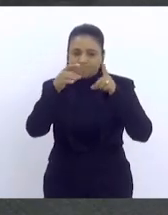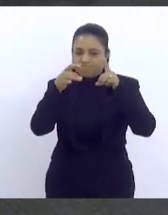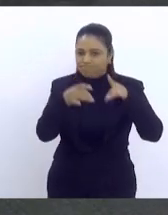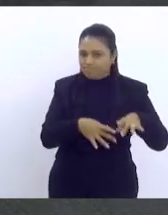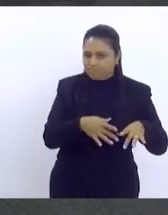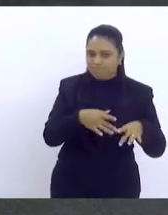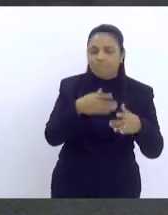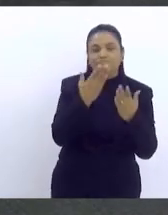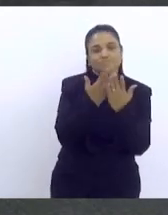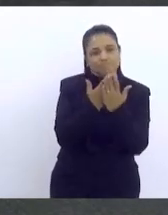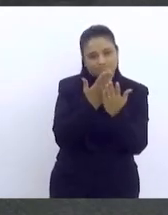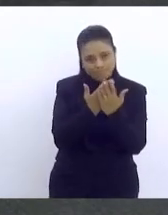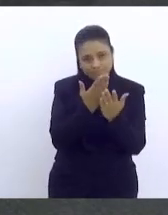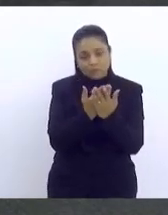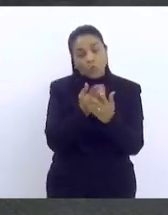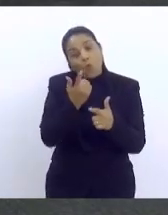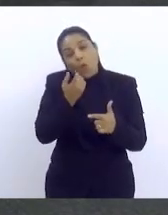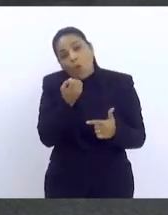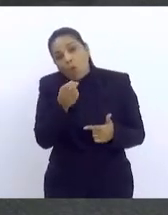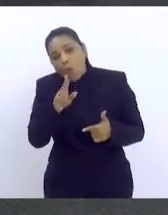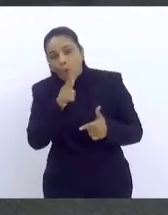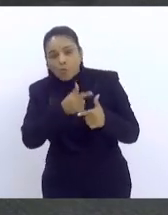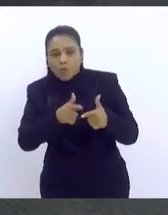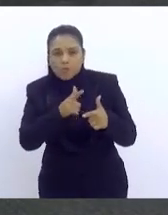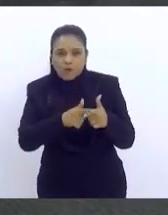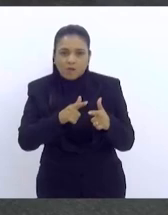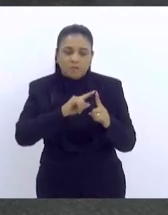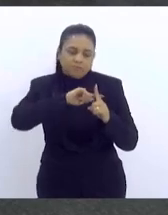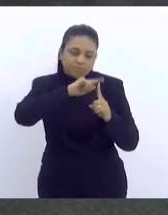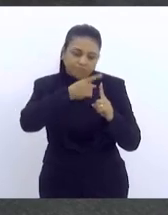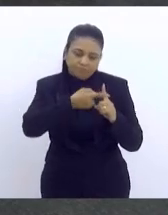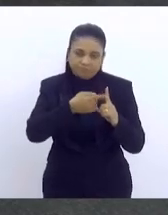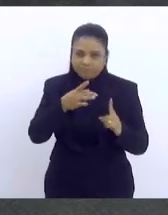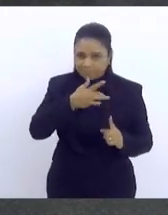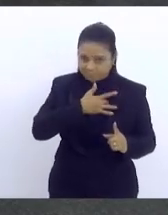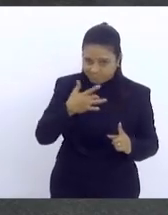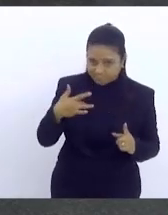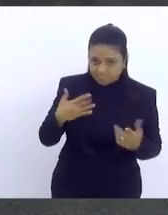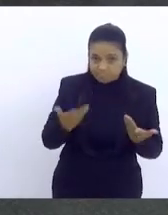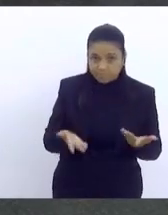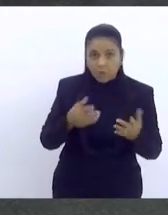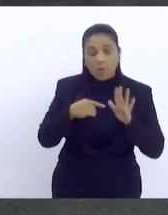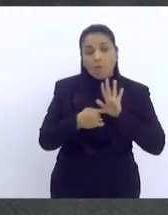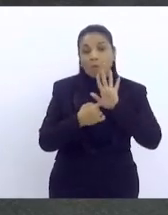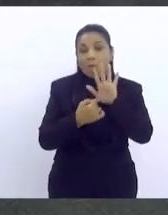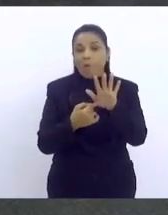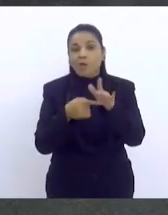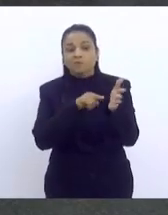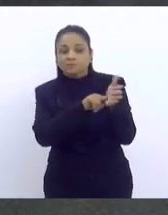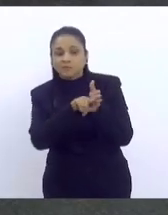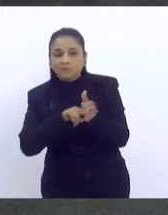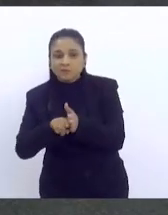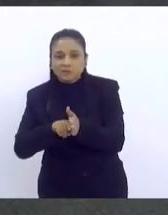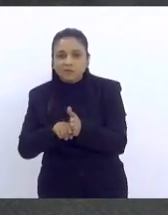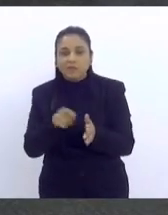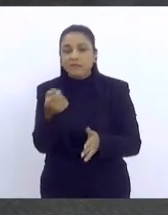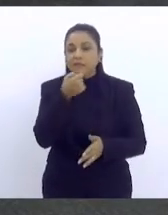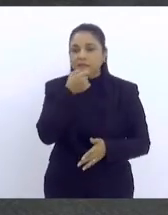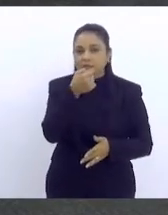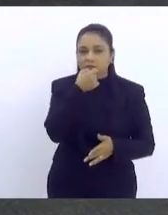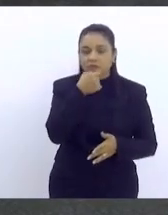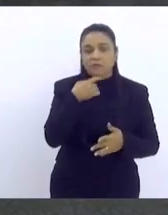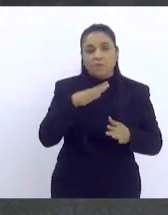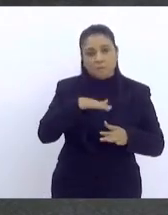da criança ou por problemas na saúde na gravidez e essa pesquisa aponta que para os entrevistados a melhoria na qualidade